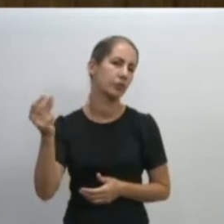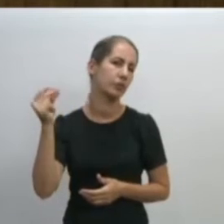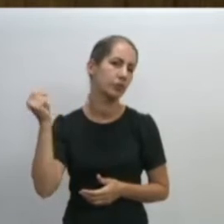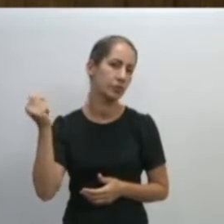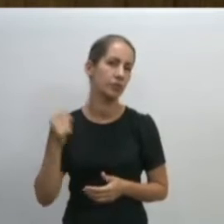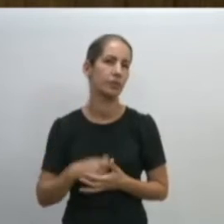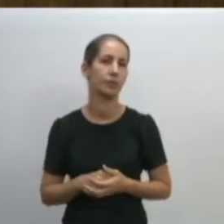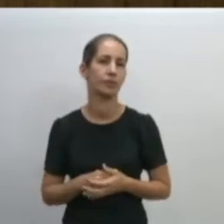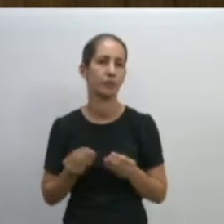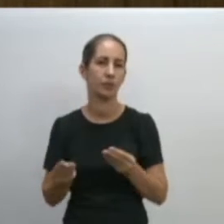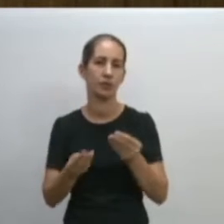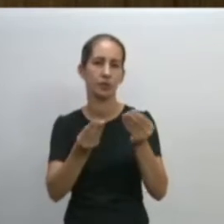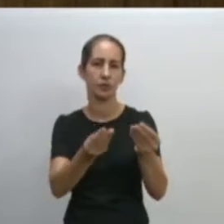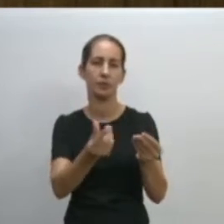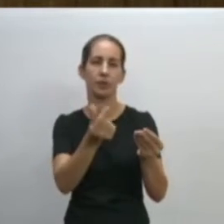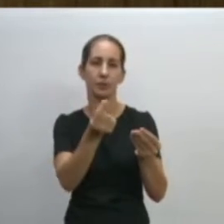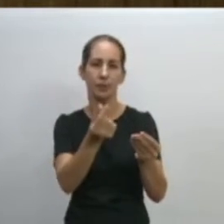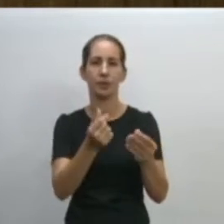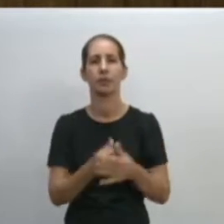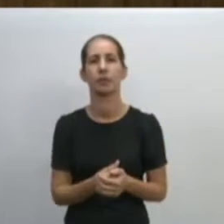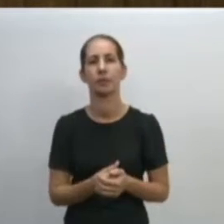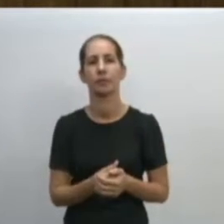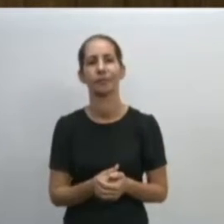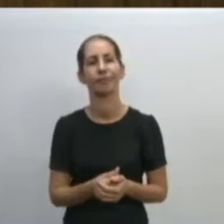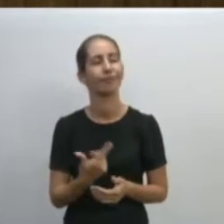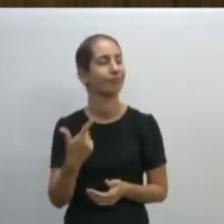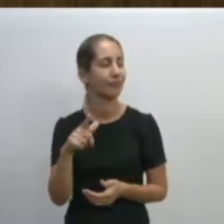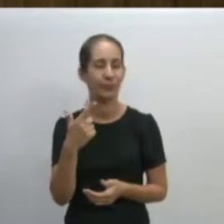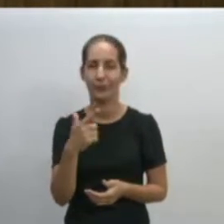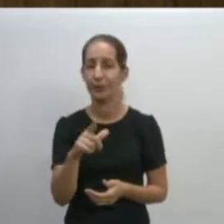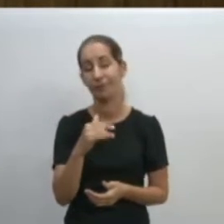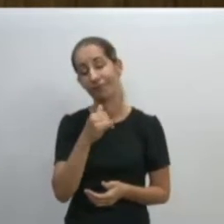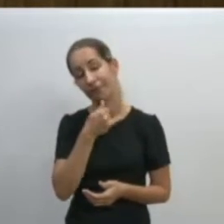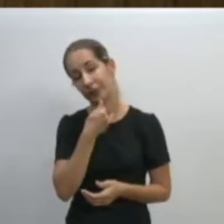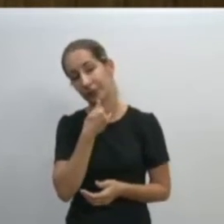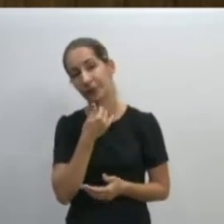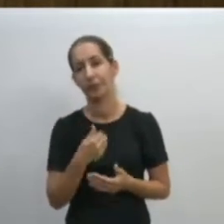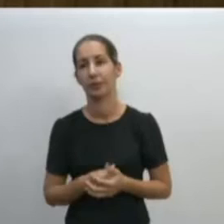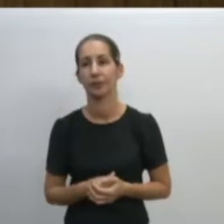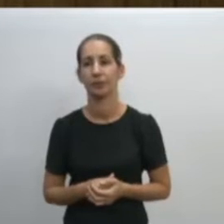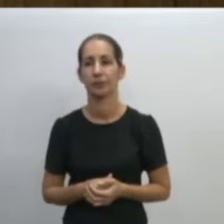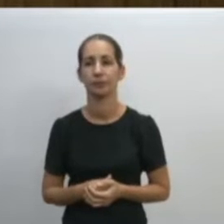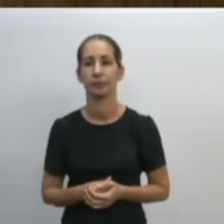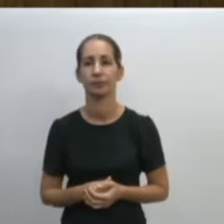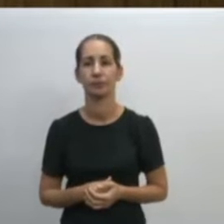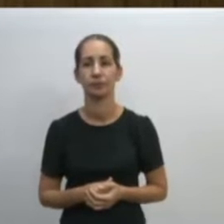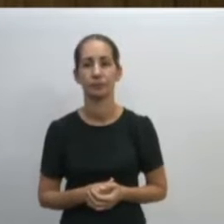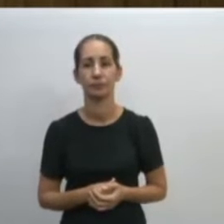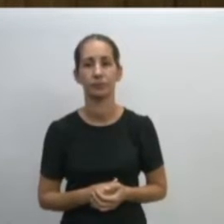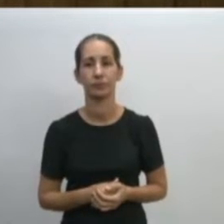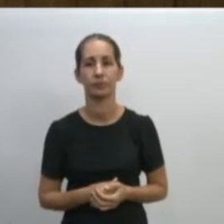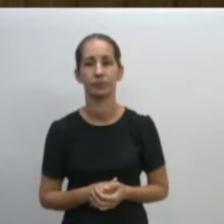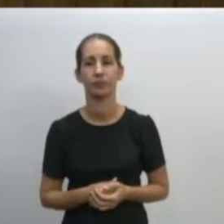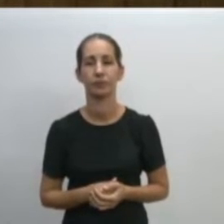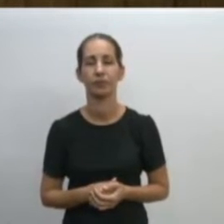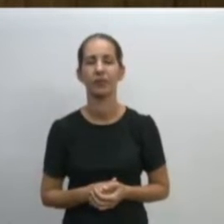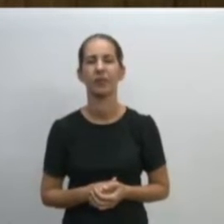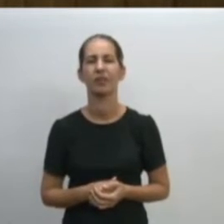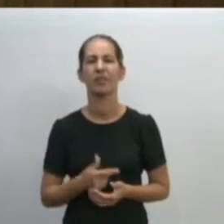gente vem destinando emenda impositiva e não acontece, infelizmente. Né? Ali está feio